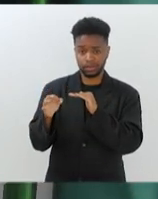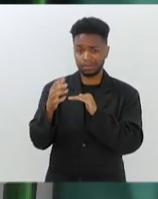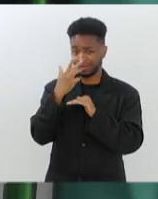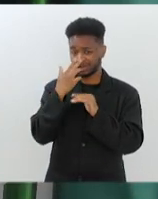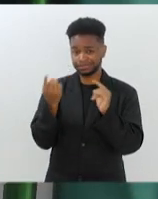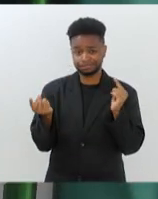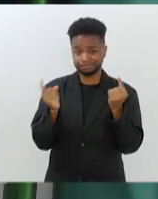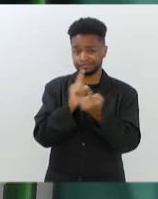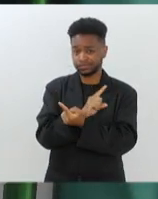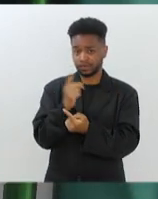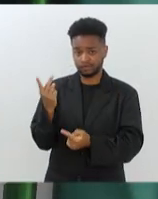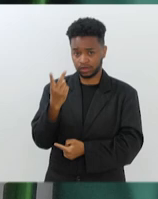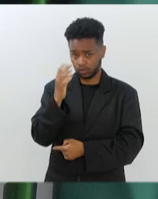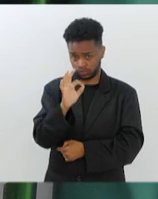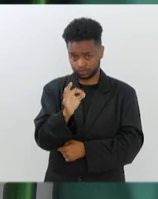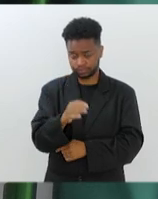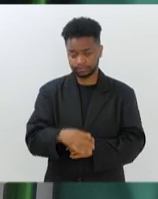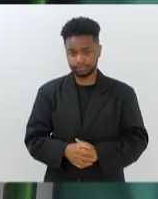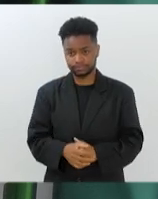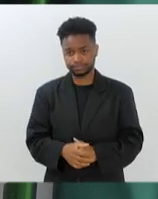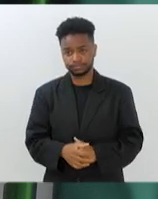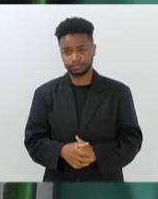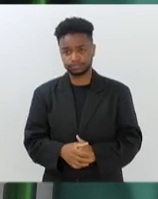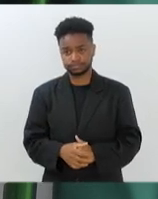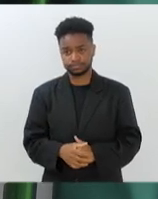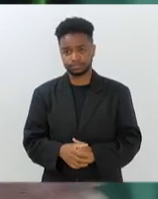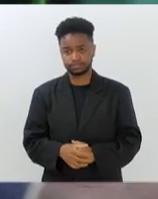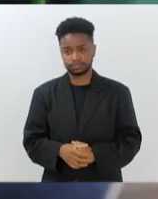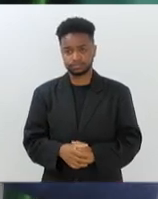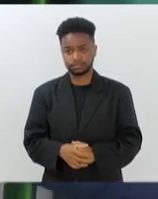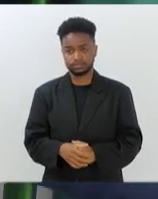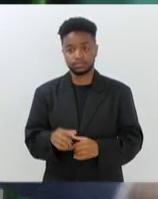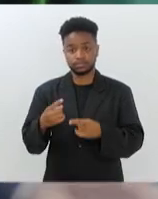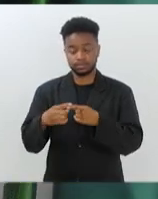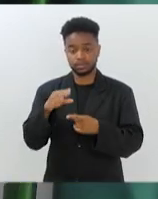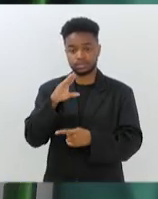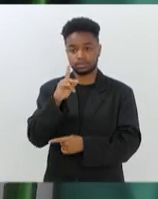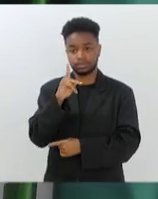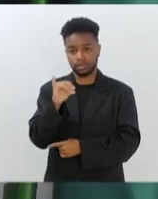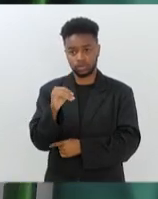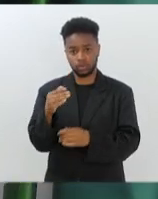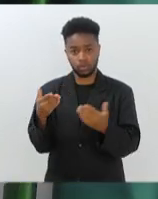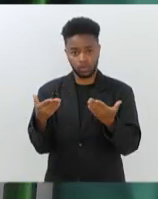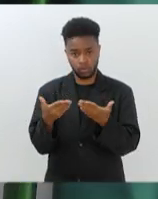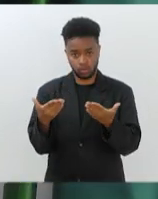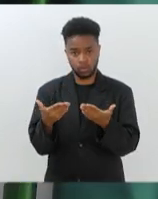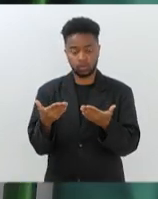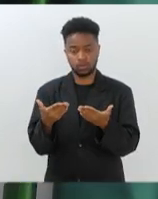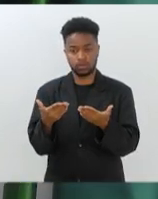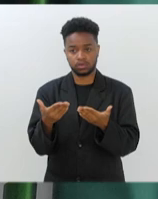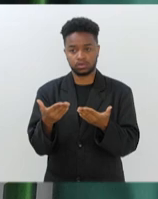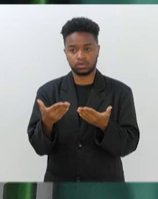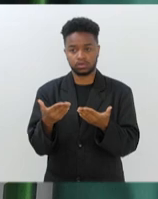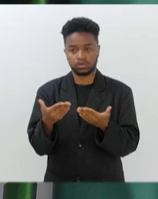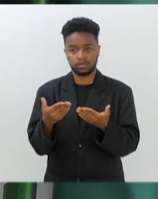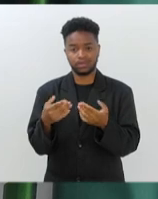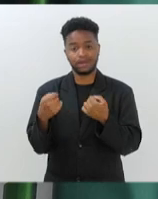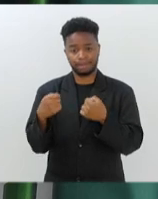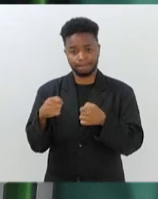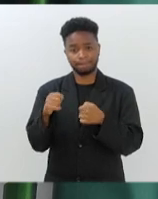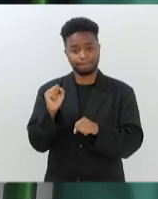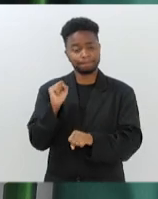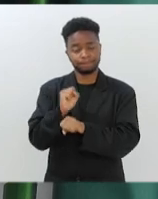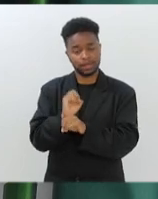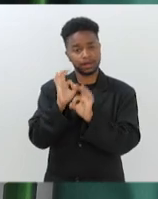valores que acontece aqui essa CPI que é CP transparência R tem que cortar mesmo